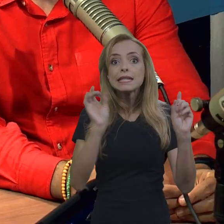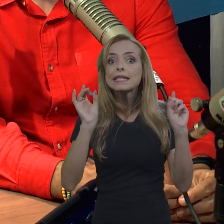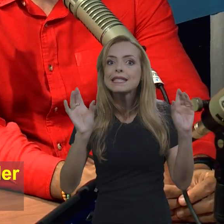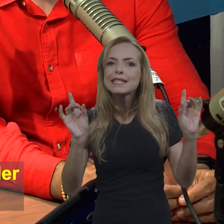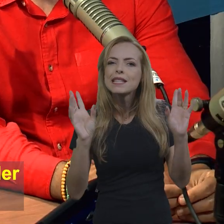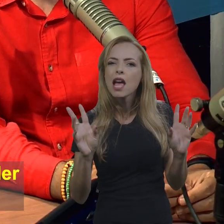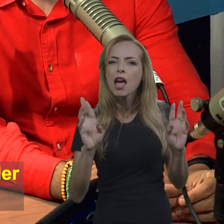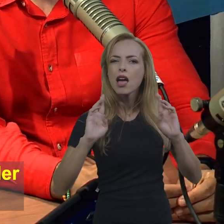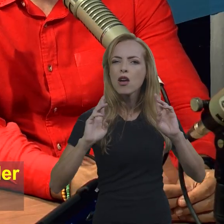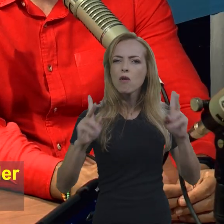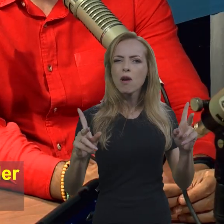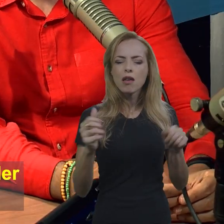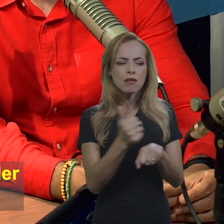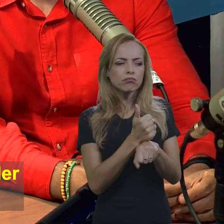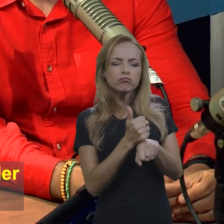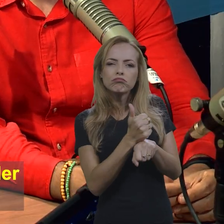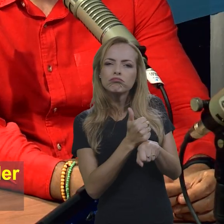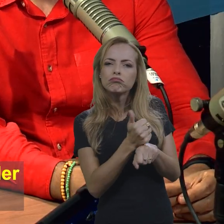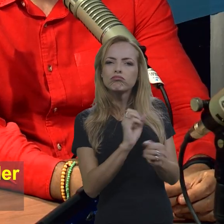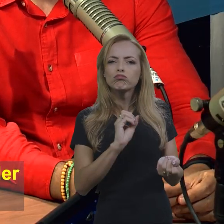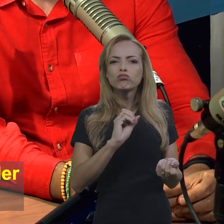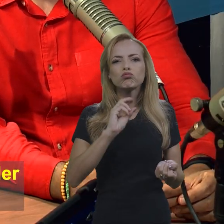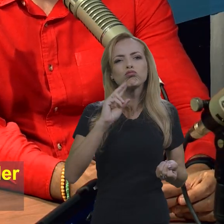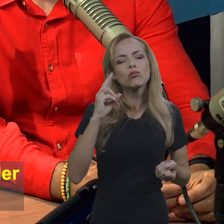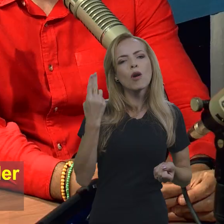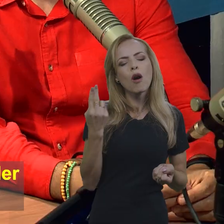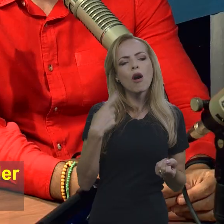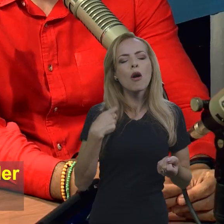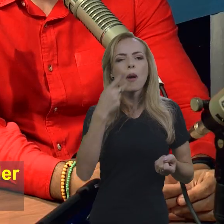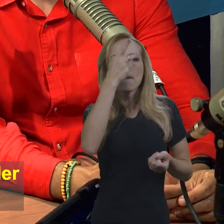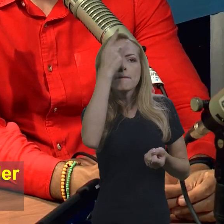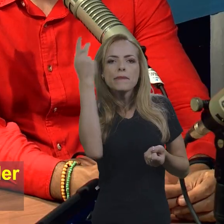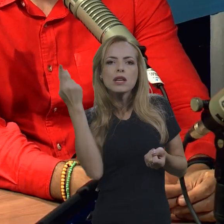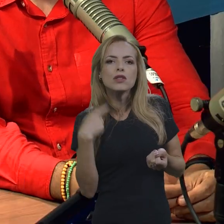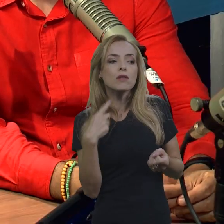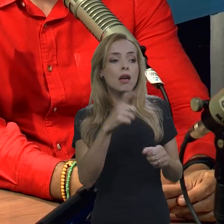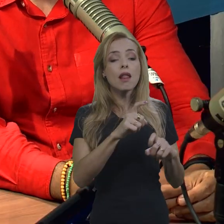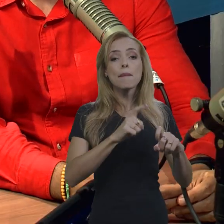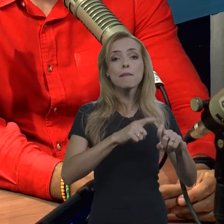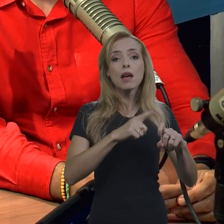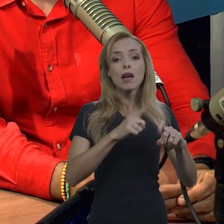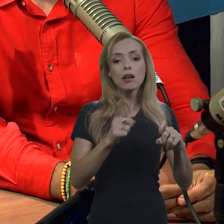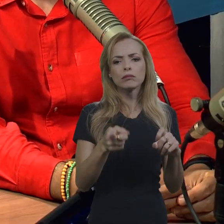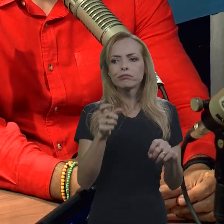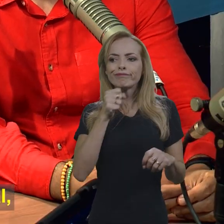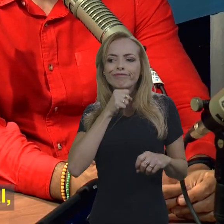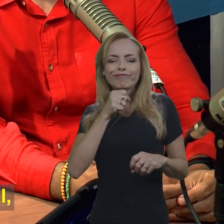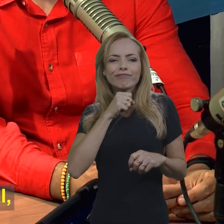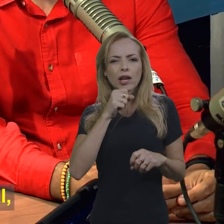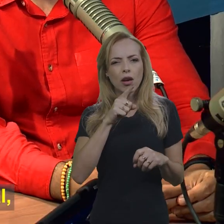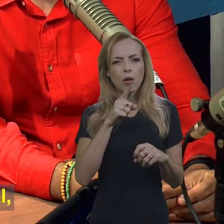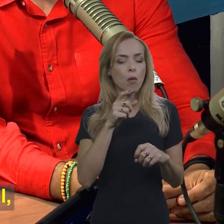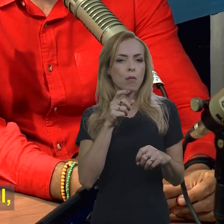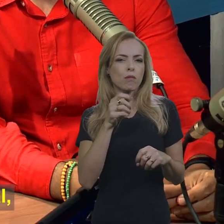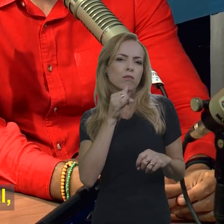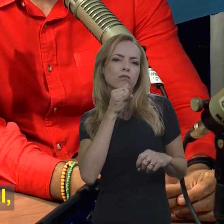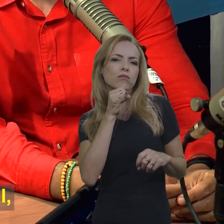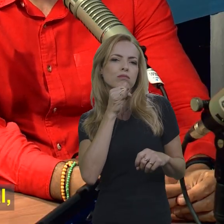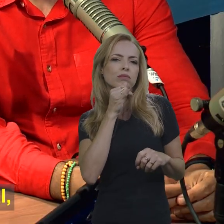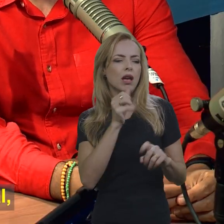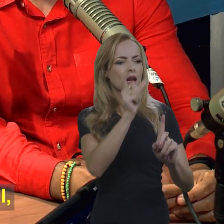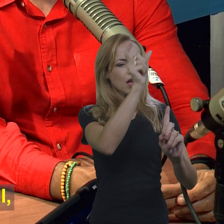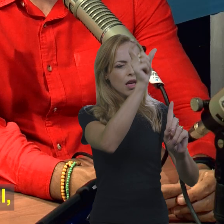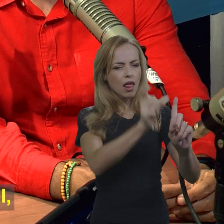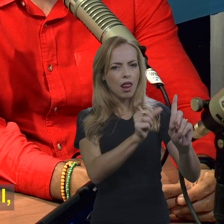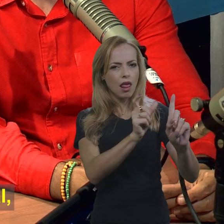rua, mas é um profissional que vai atender uma pessoa idosa, saiba que atrás daquele, vamos colocar aqui